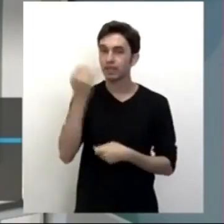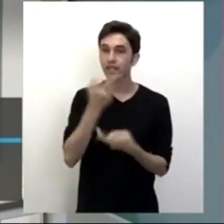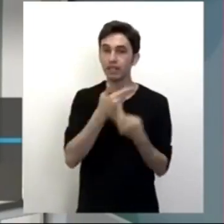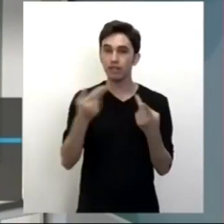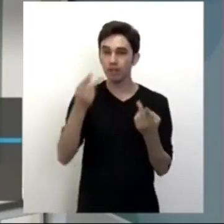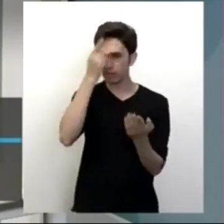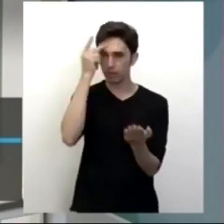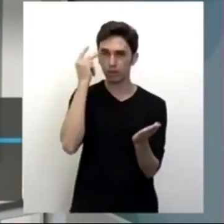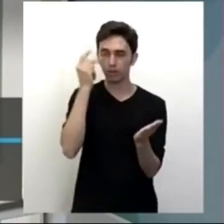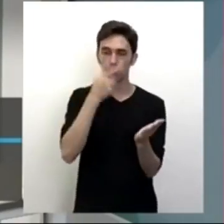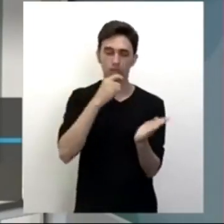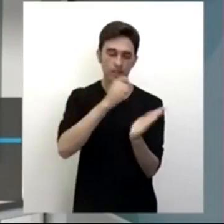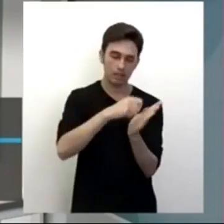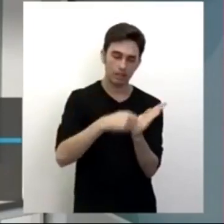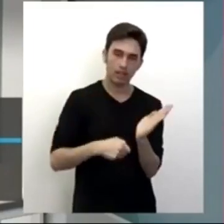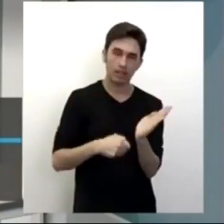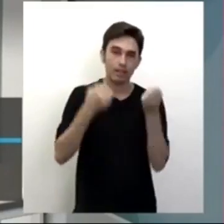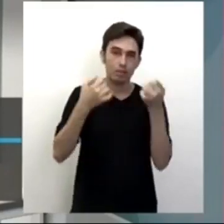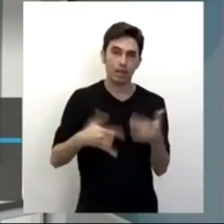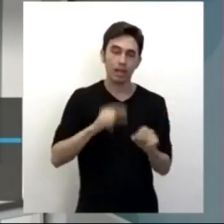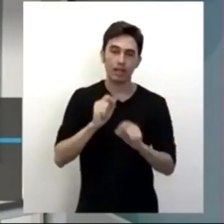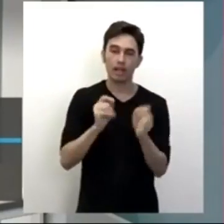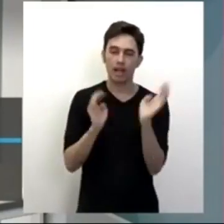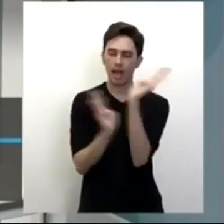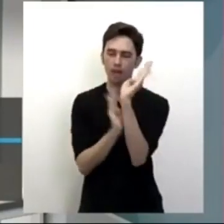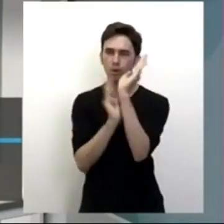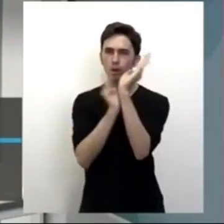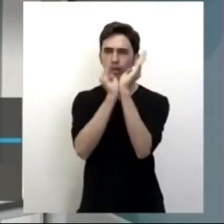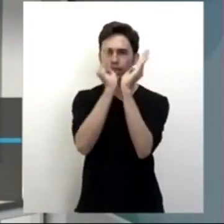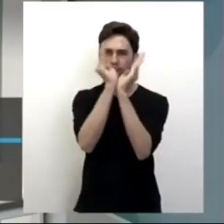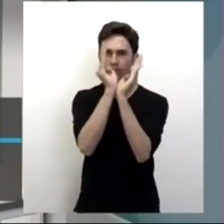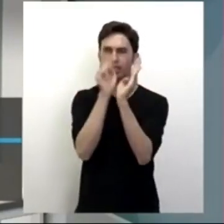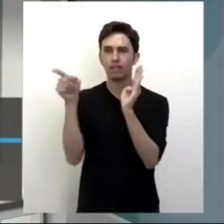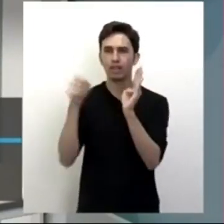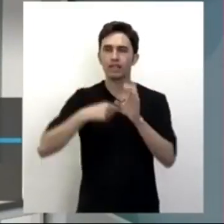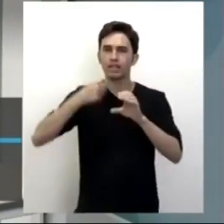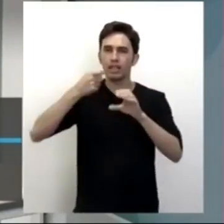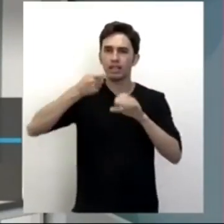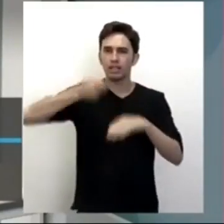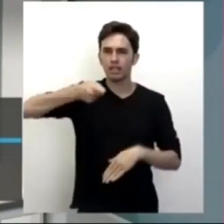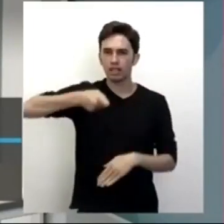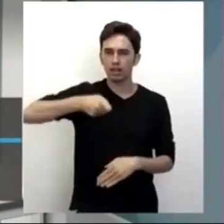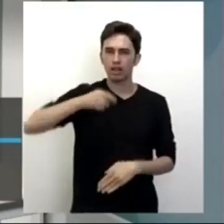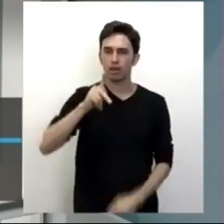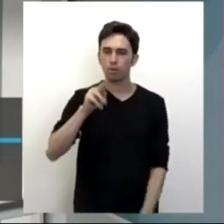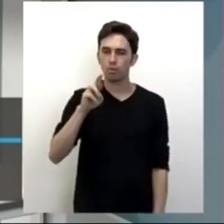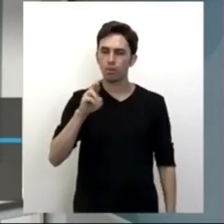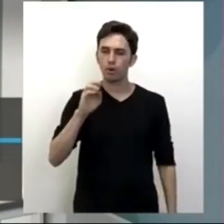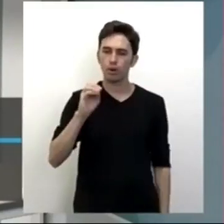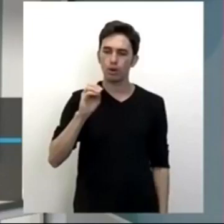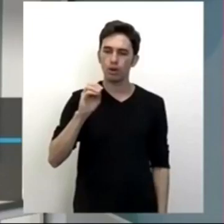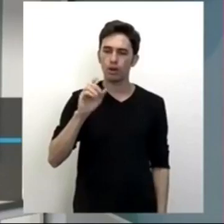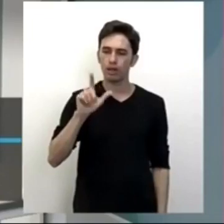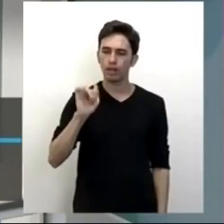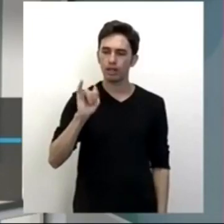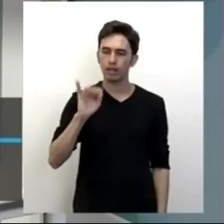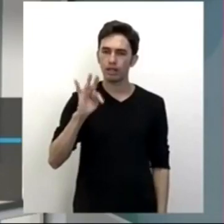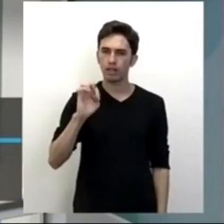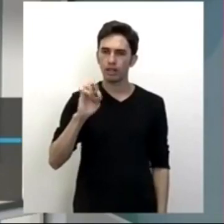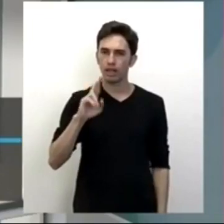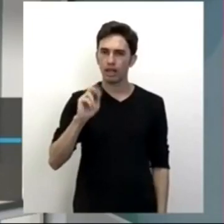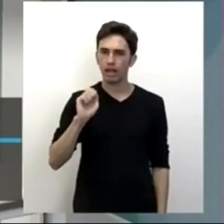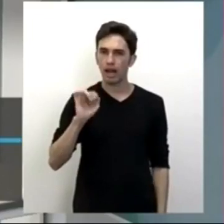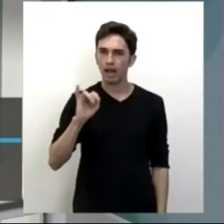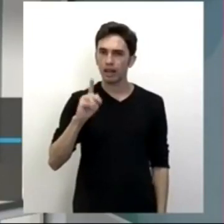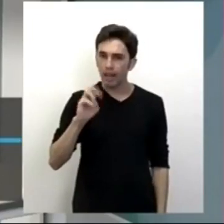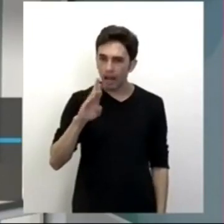a burocratização, né, do Estado, dessa ditadura do proletariado, ela gerou esses fenômenos autoritários